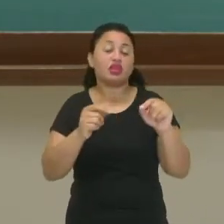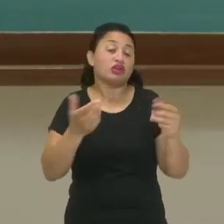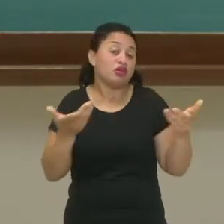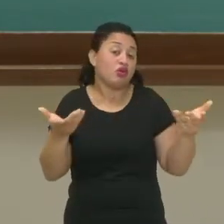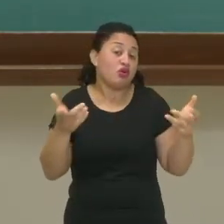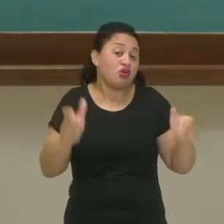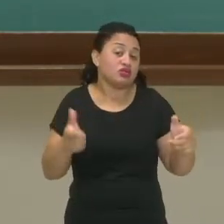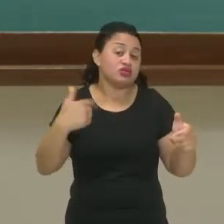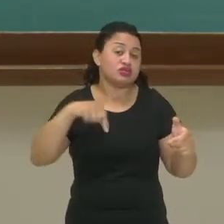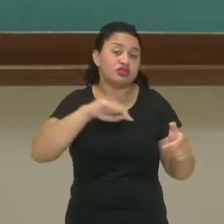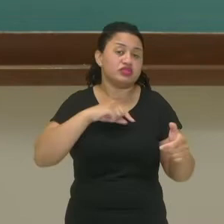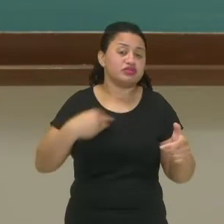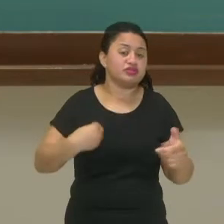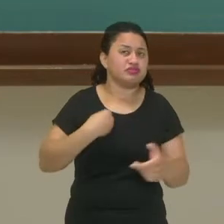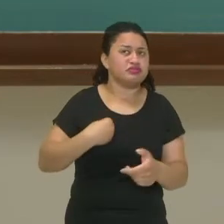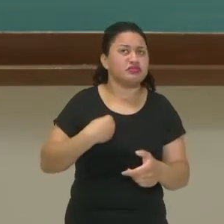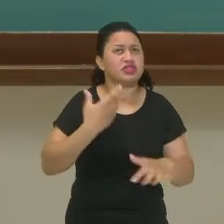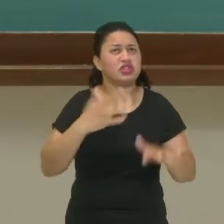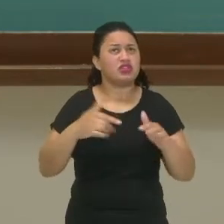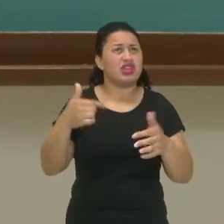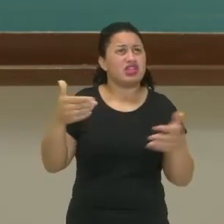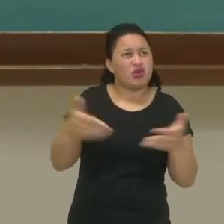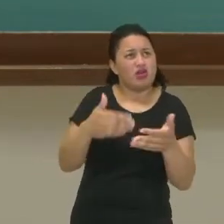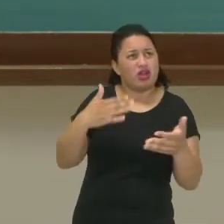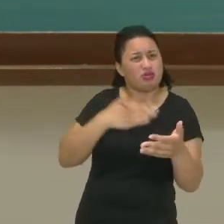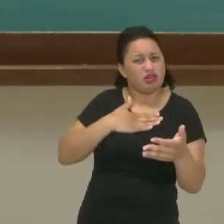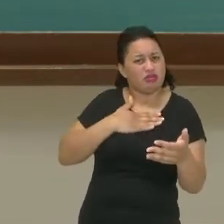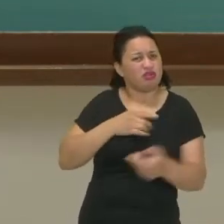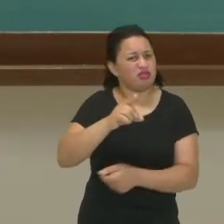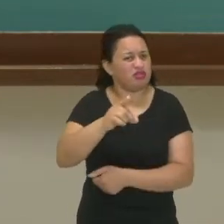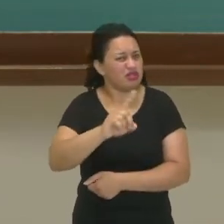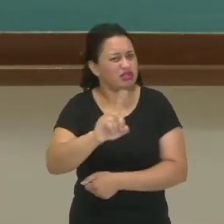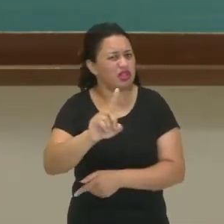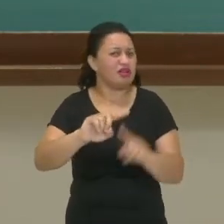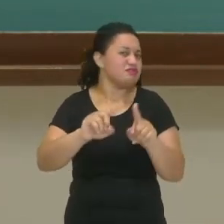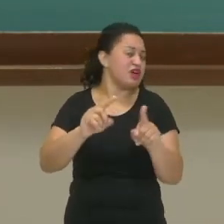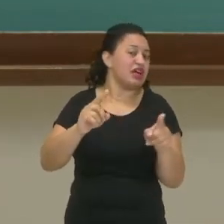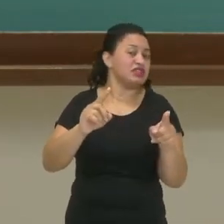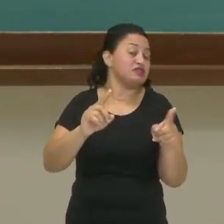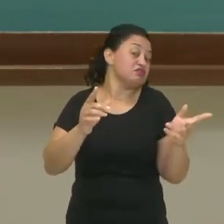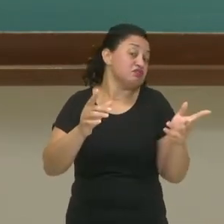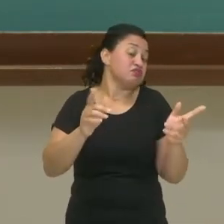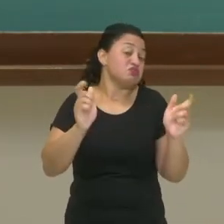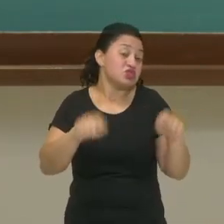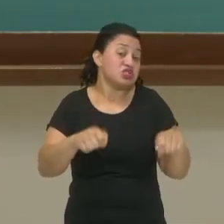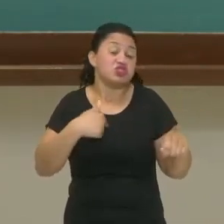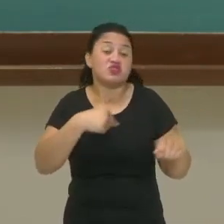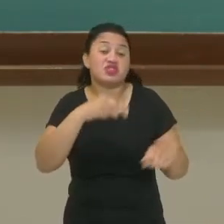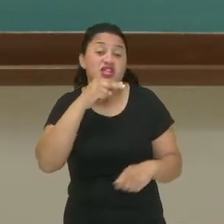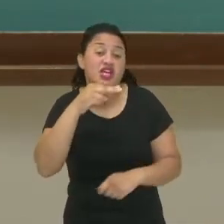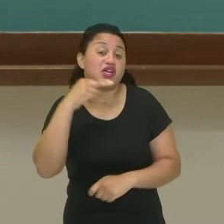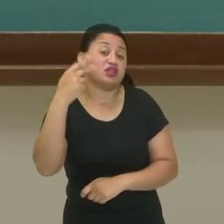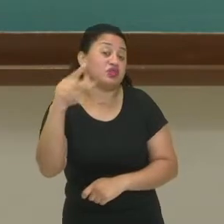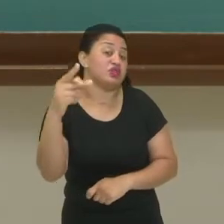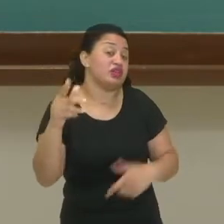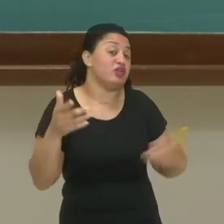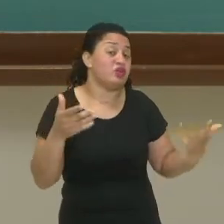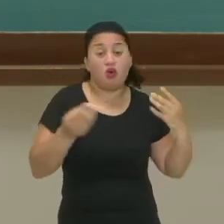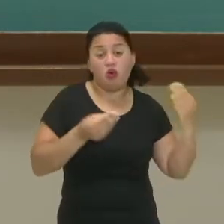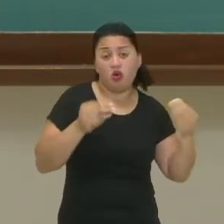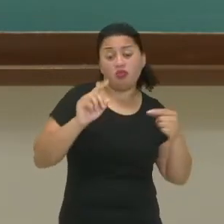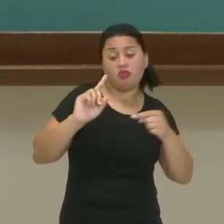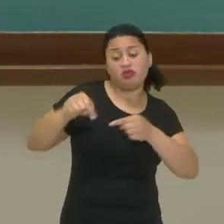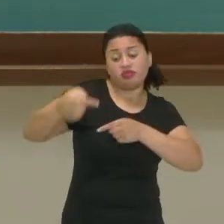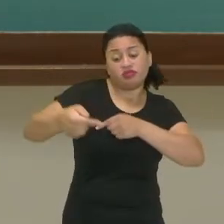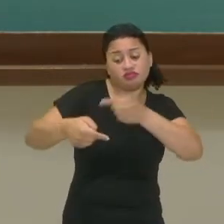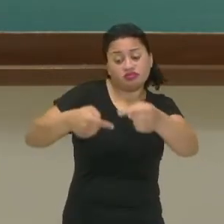vive. Talvez não agora para mim, nem para você, mas quem sabe para os seus futuros netos, ou para gerações ainda